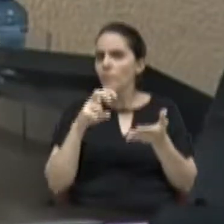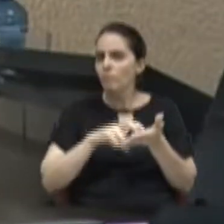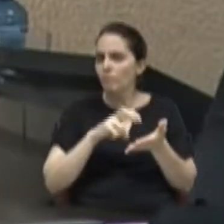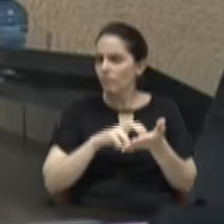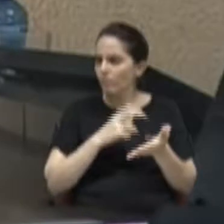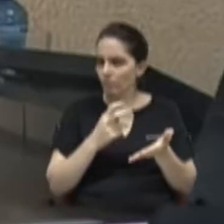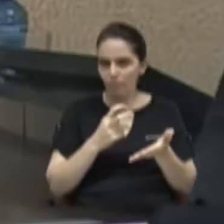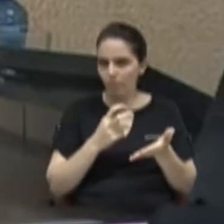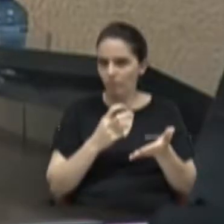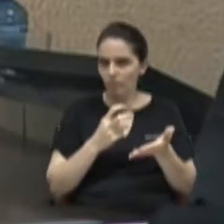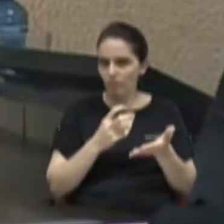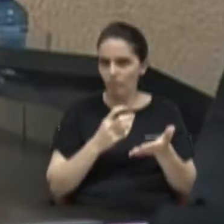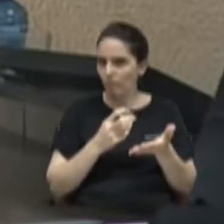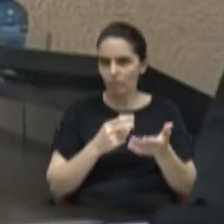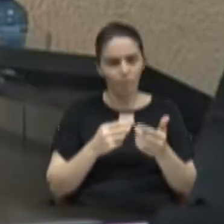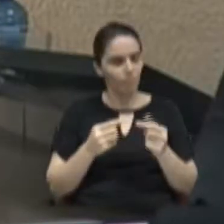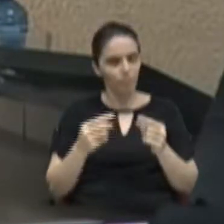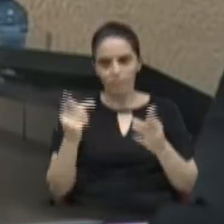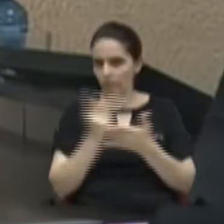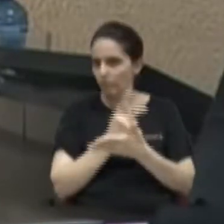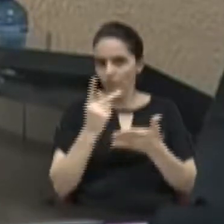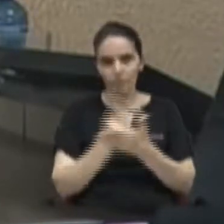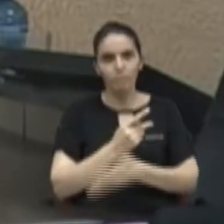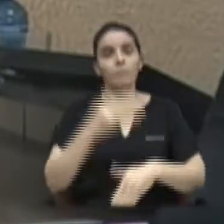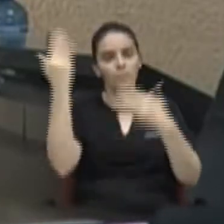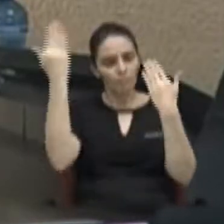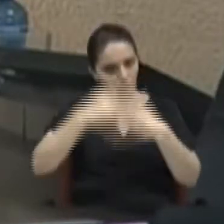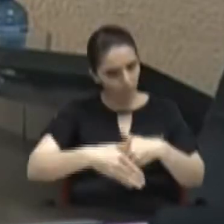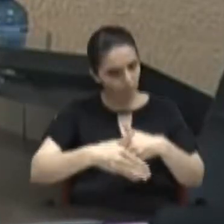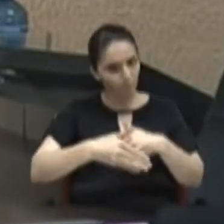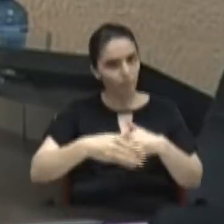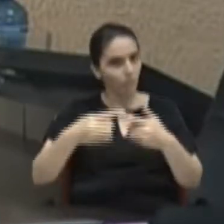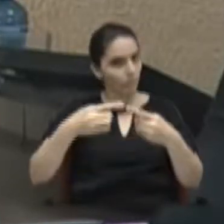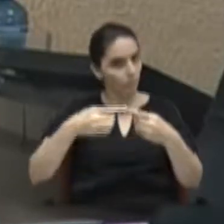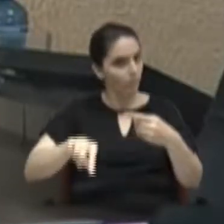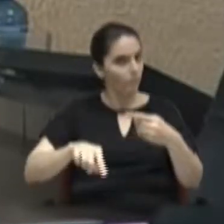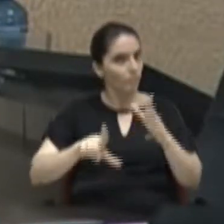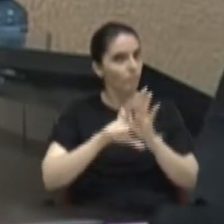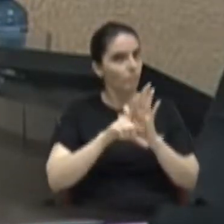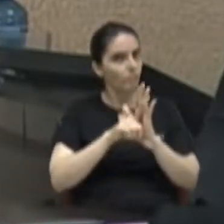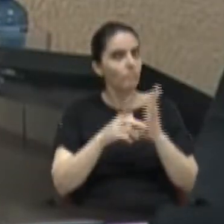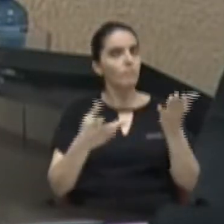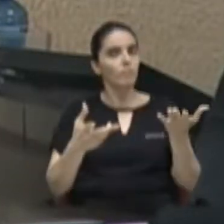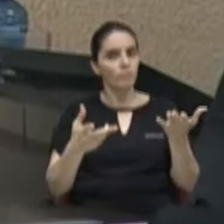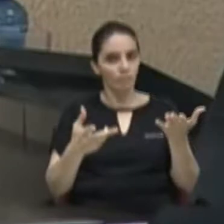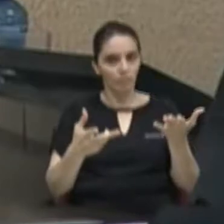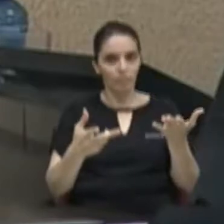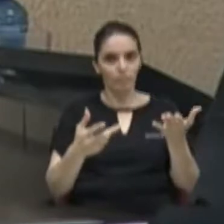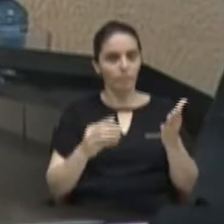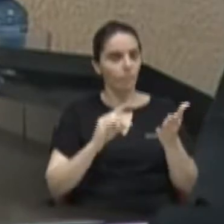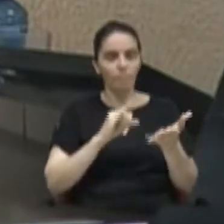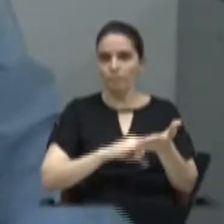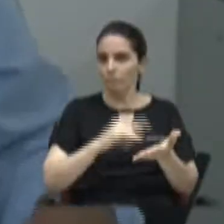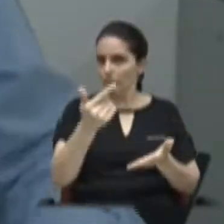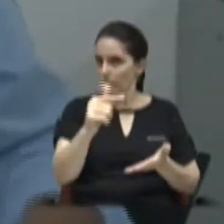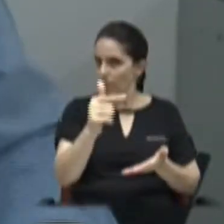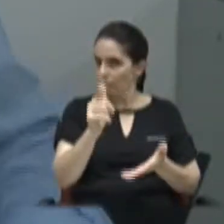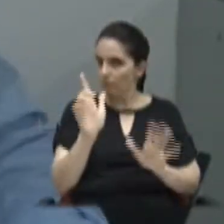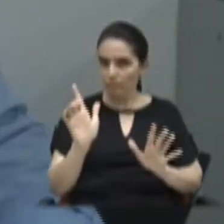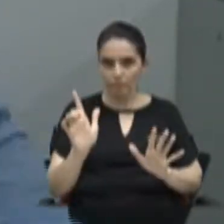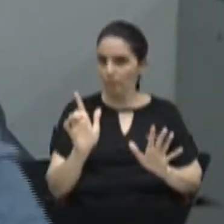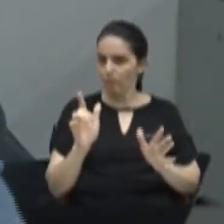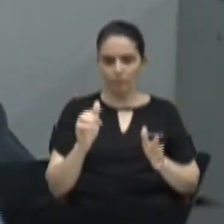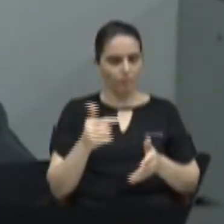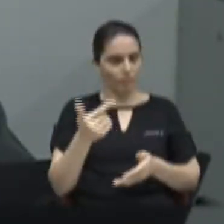desequilíbrio? Não pode, é inconstitucional, e eu vou provar que é inconstitucional colocar isso em contrato, e não está no contrato. E não está